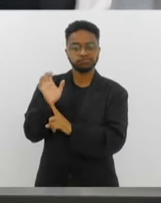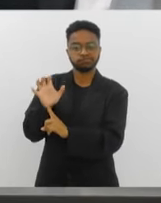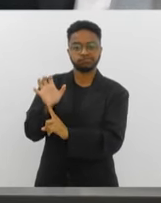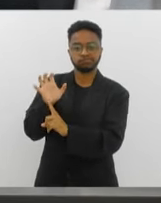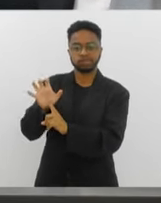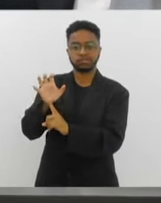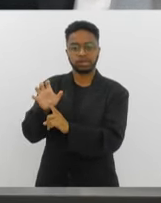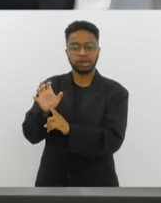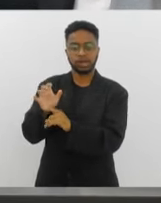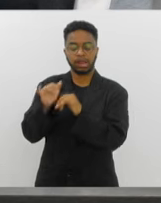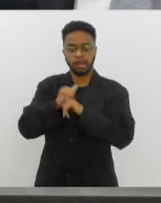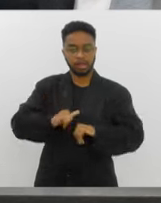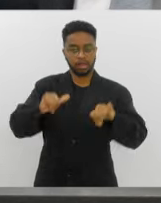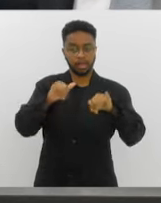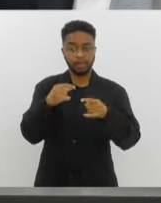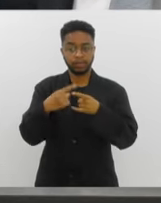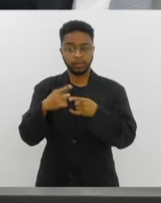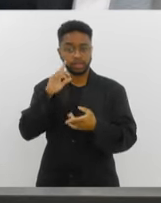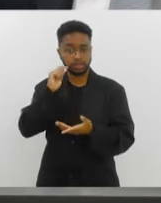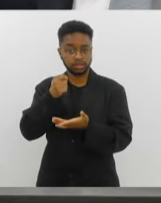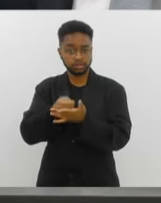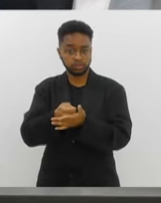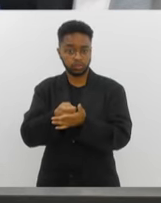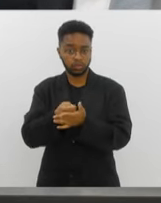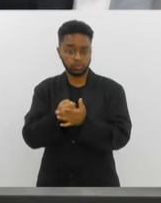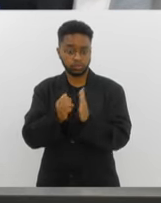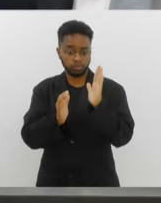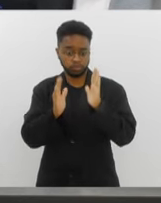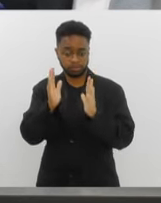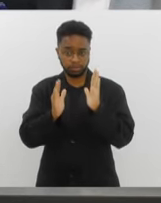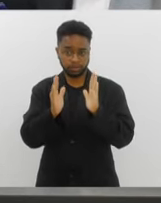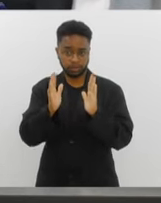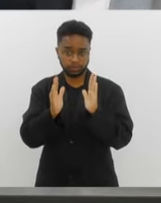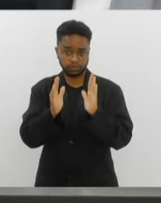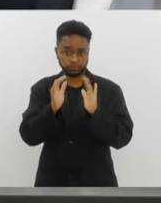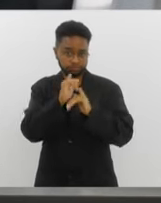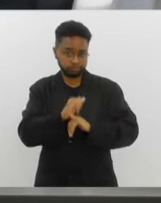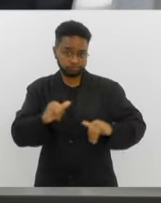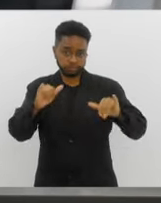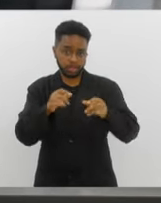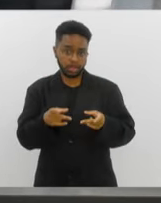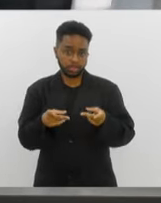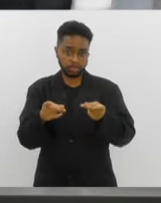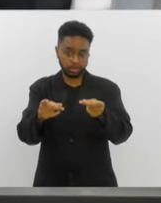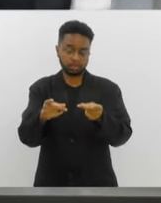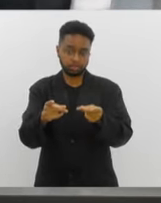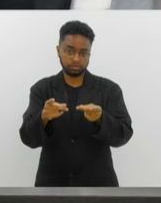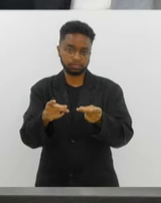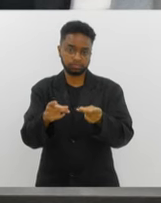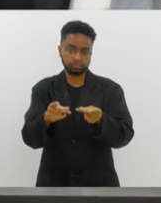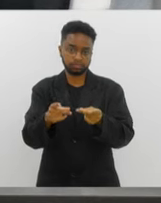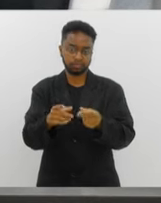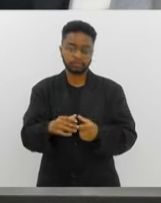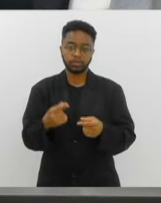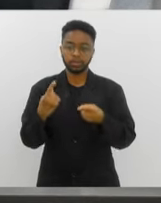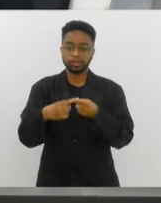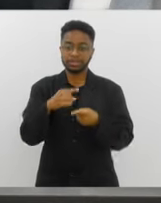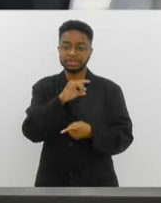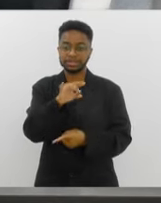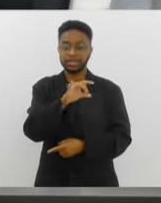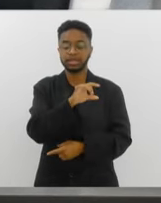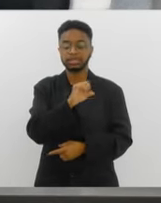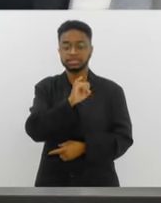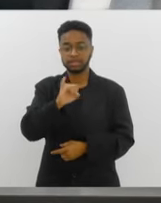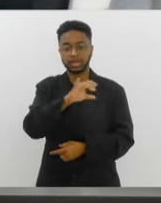recorrentes, aquela decisão que foi tomada num determinado momento, ela fica uníssona para sempre, valendo para sempre, a partir do momento que as assembleias não revêm